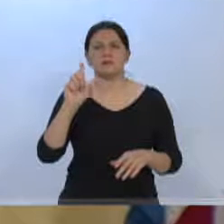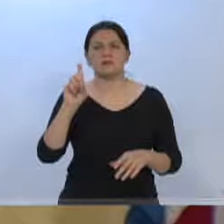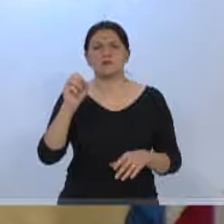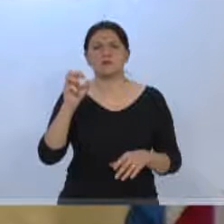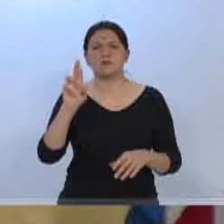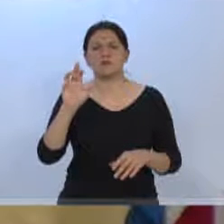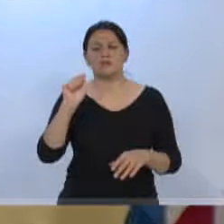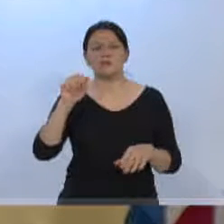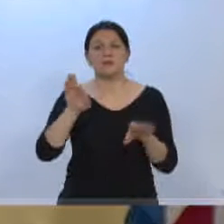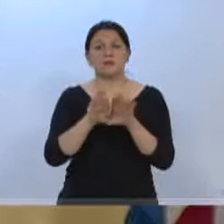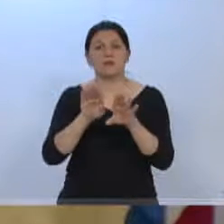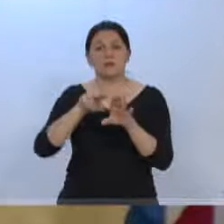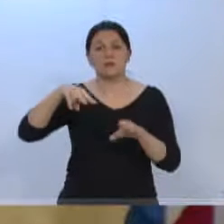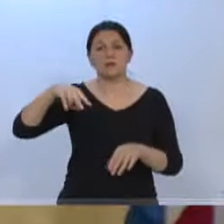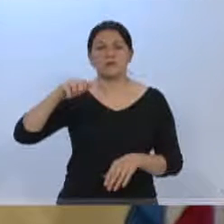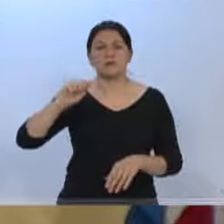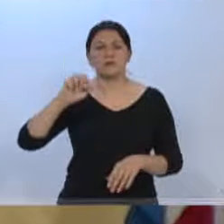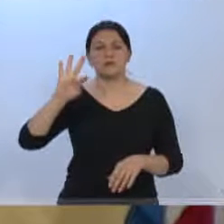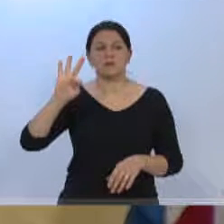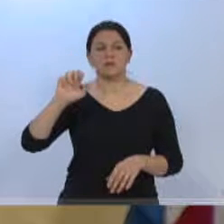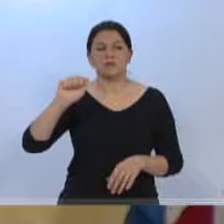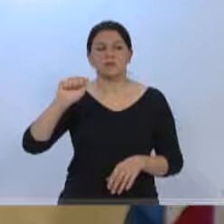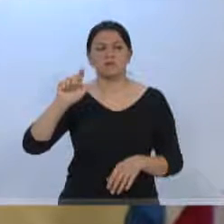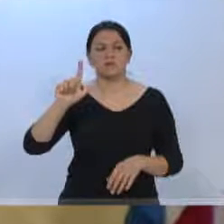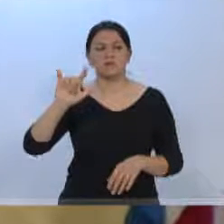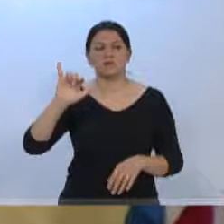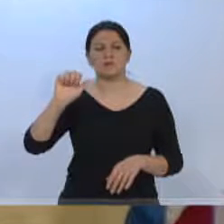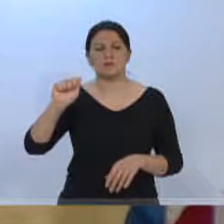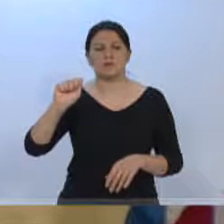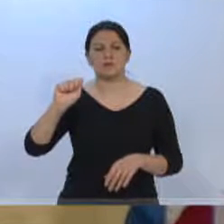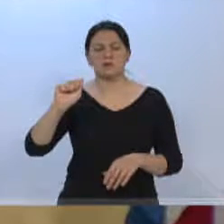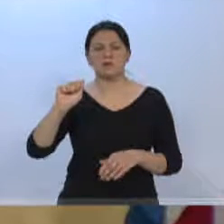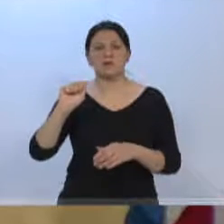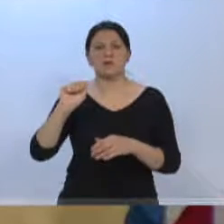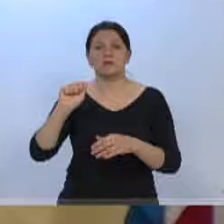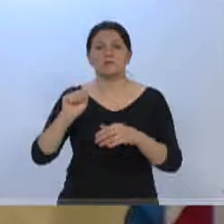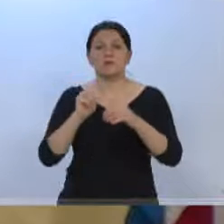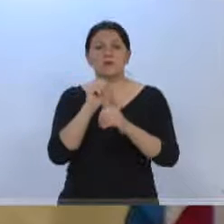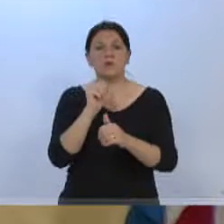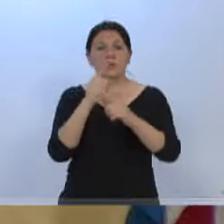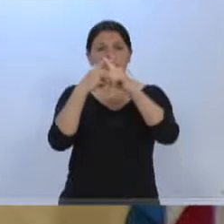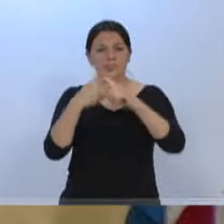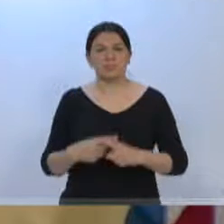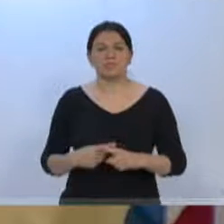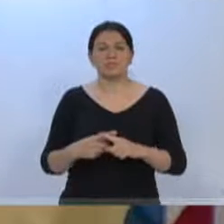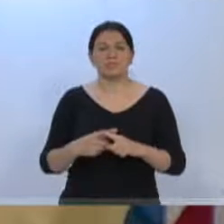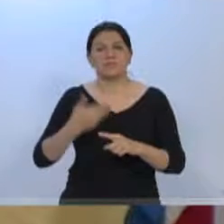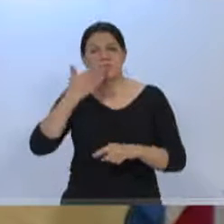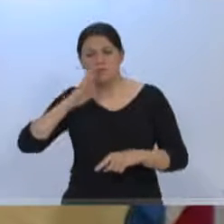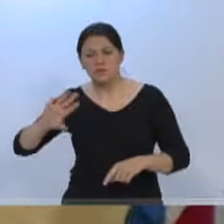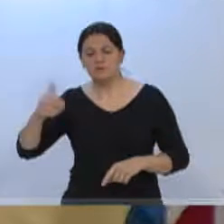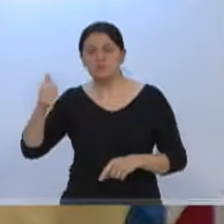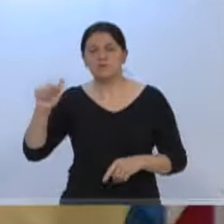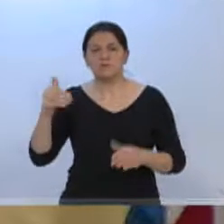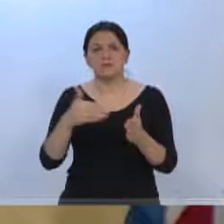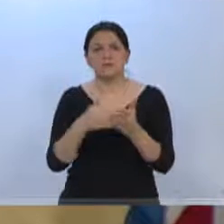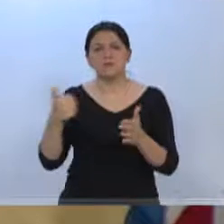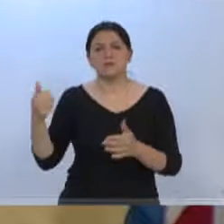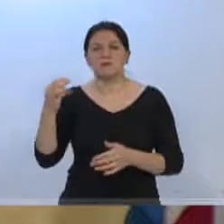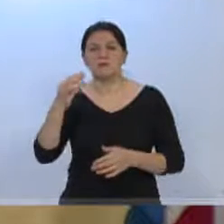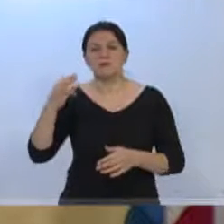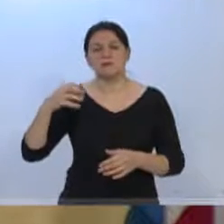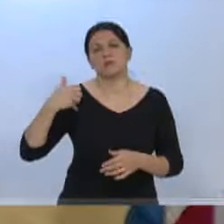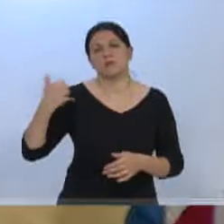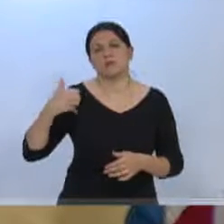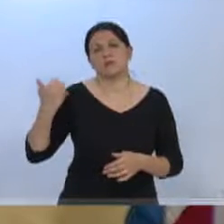irão disputar o Sul-Americano de duplas na categoria AC3, para crianças entre 11 e 12 anos. O evento ocorrerá de 22 a 28 de